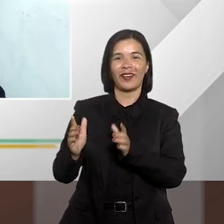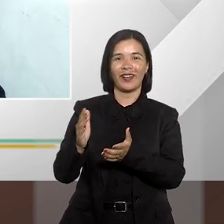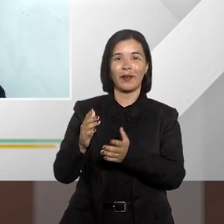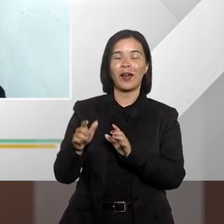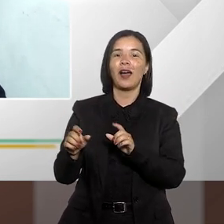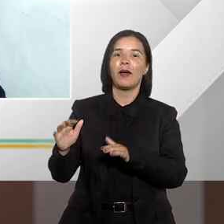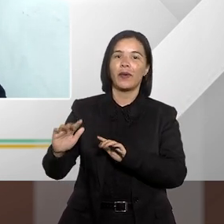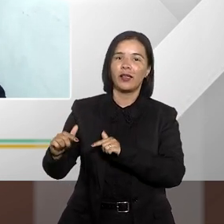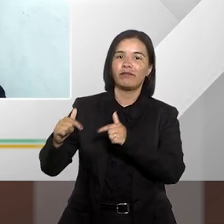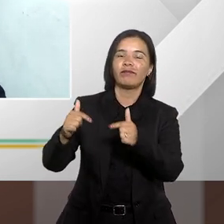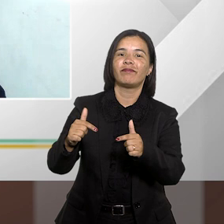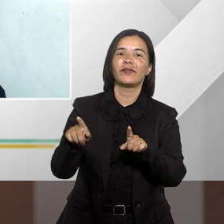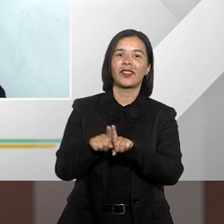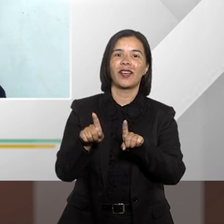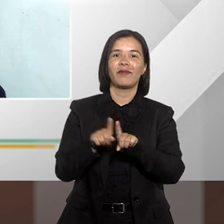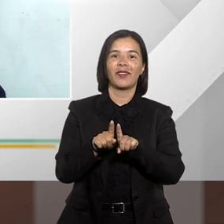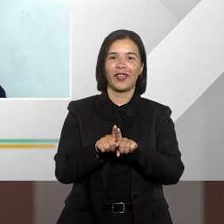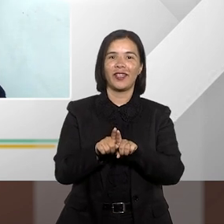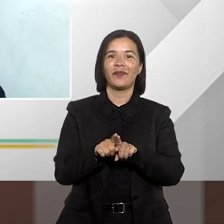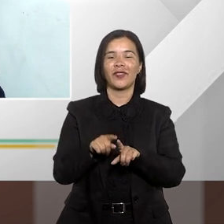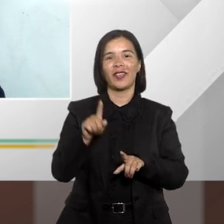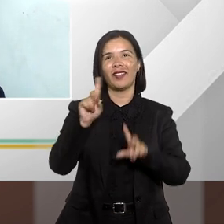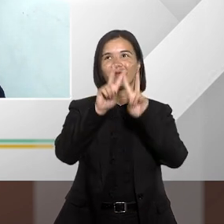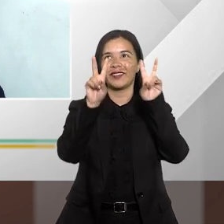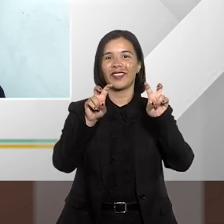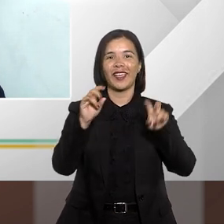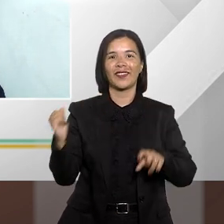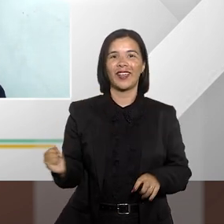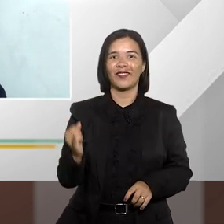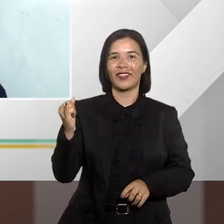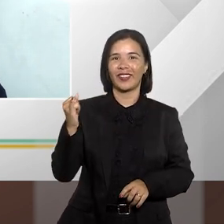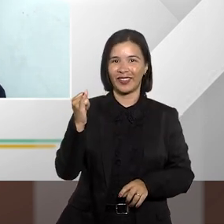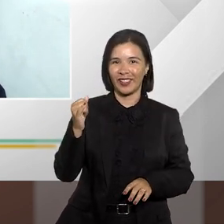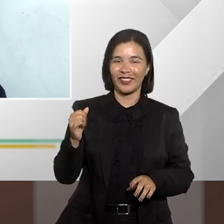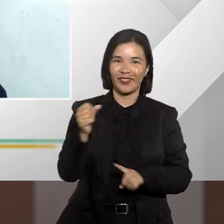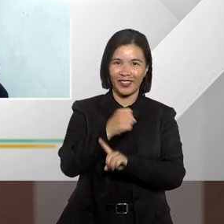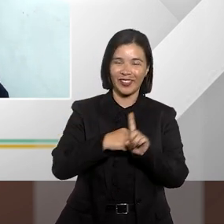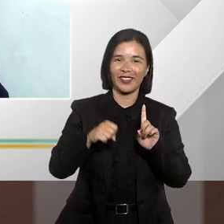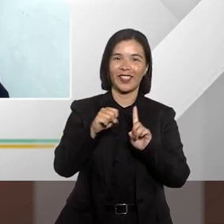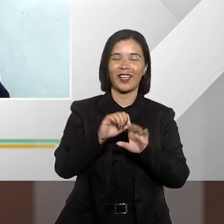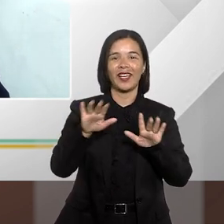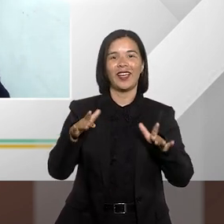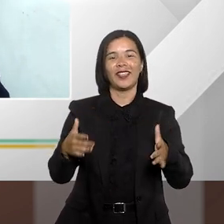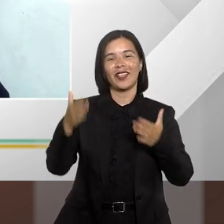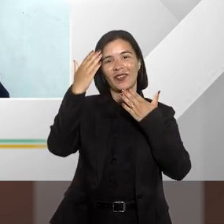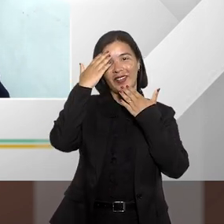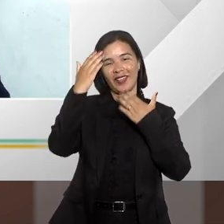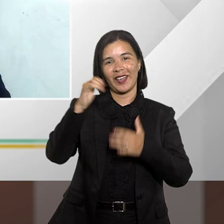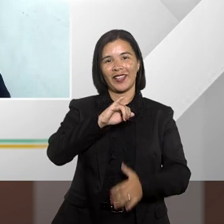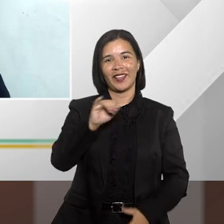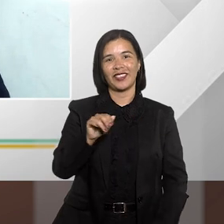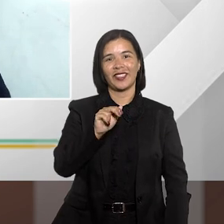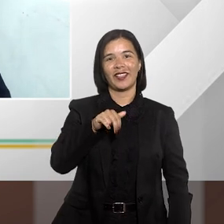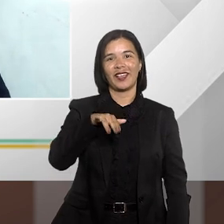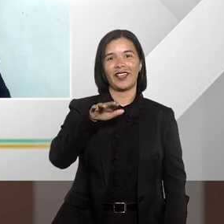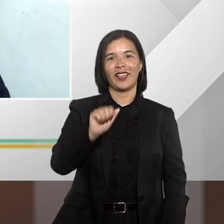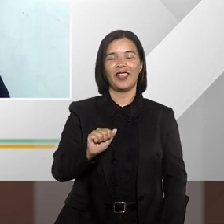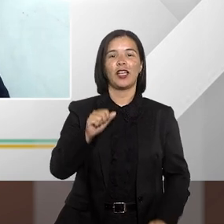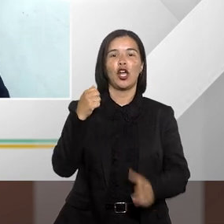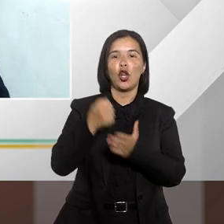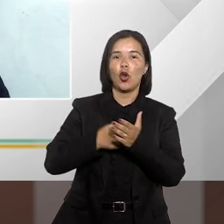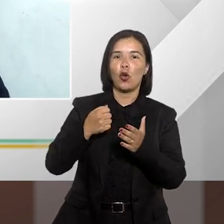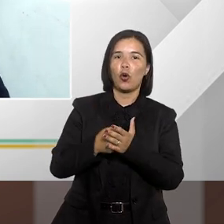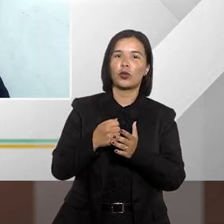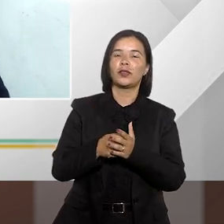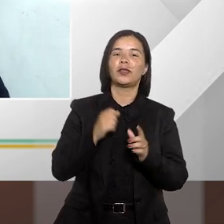nos receber aqui para falar desses temas tão importantes, né, tão relevantes para a sociedade. Agradeço a Janaína Oliveira também, cuja luta